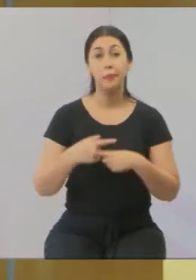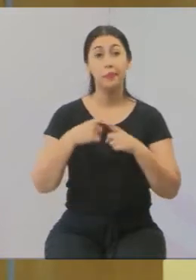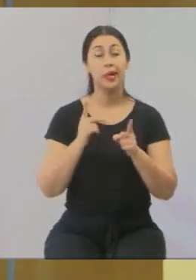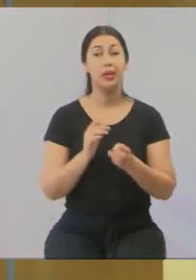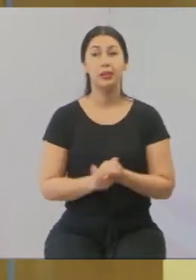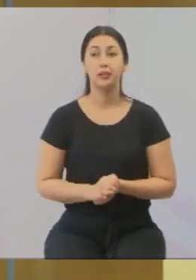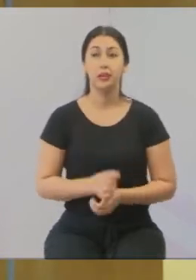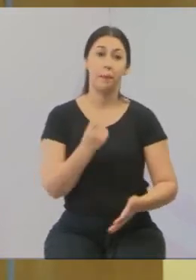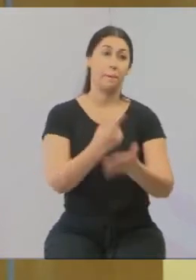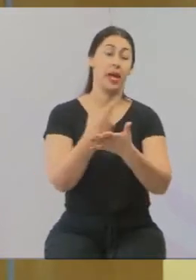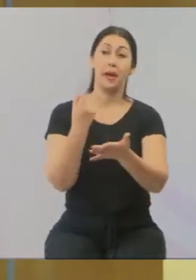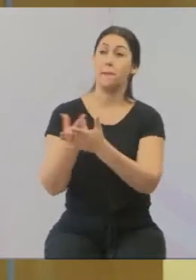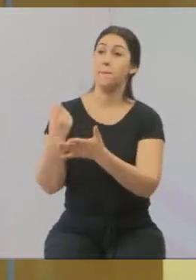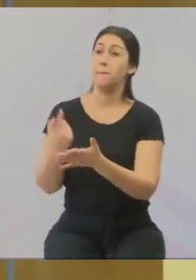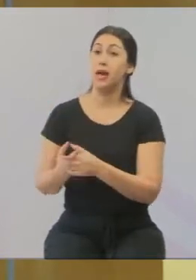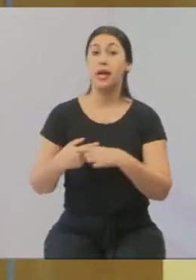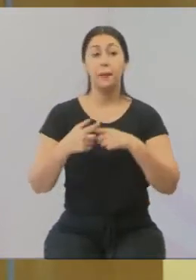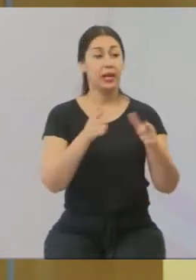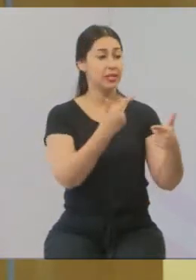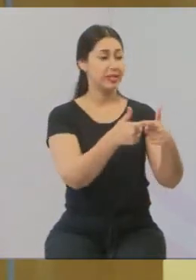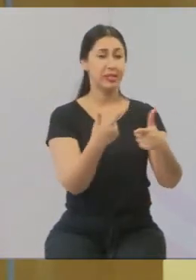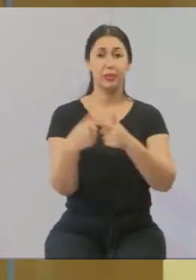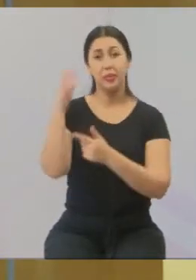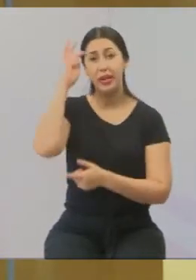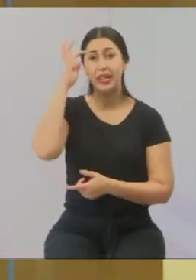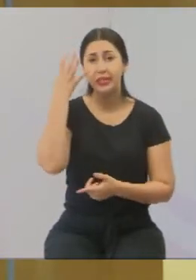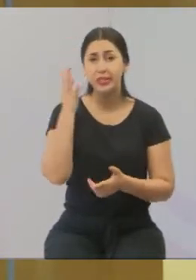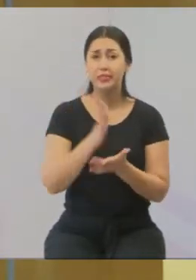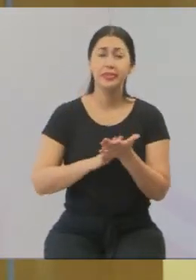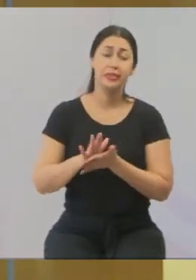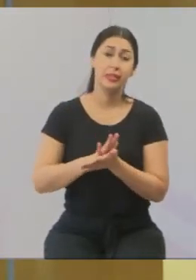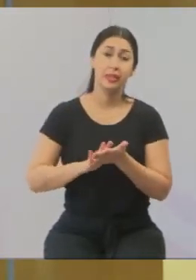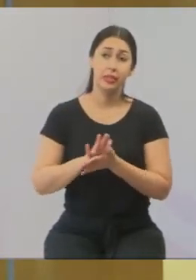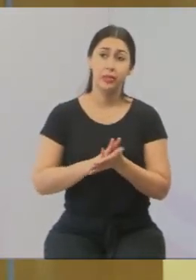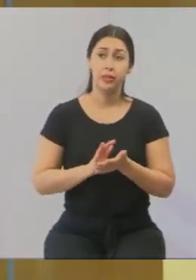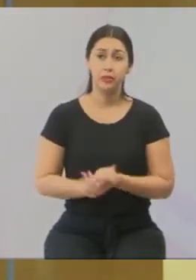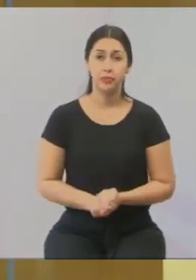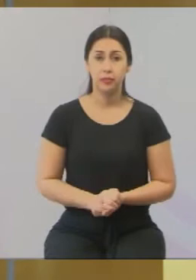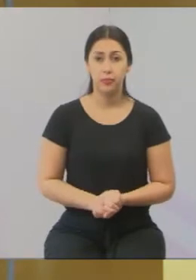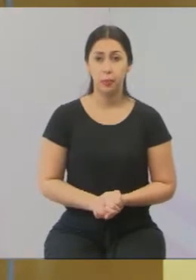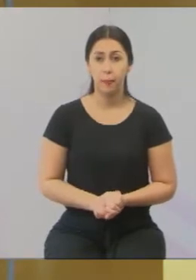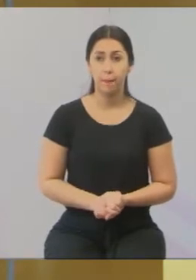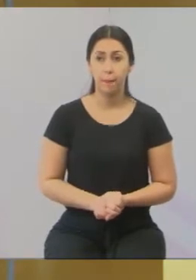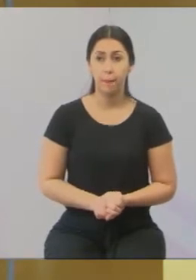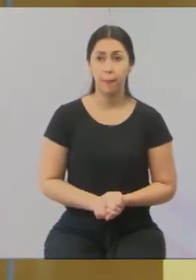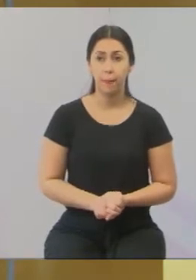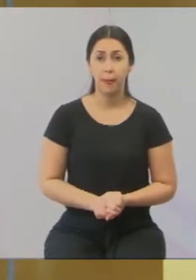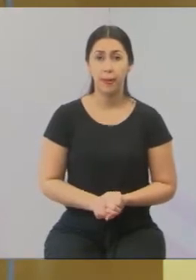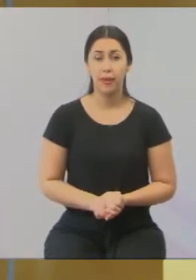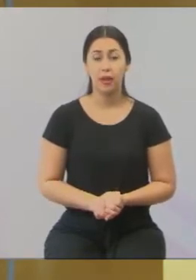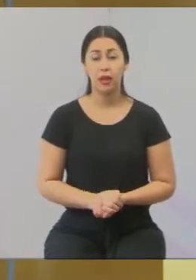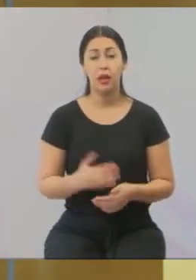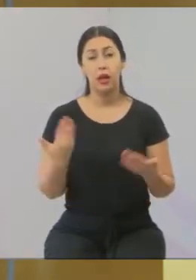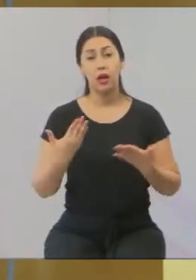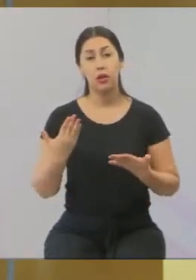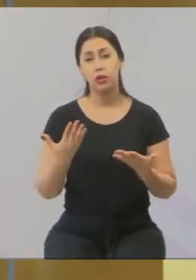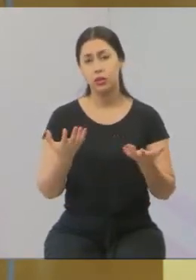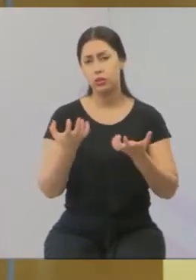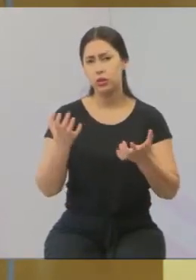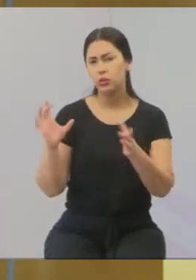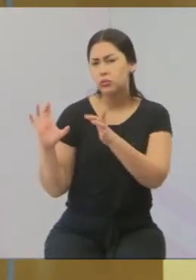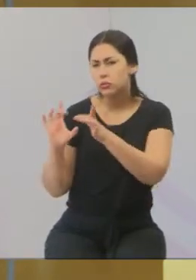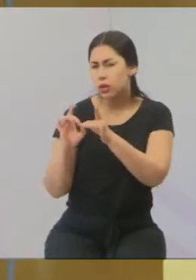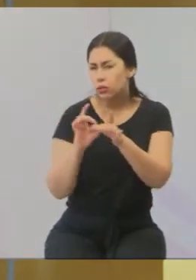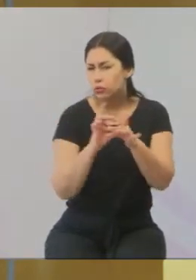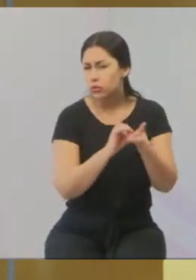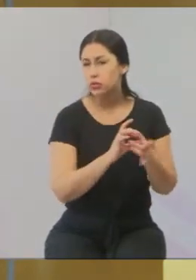você aplicar se você não resolve os problemas da população. E aí, eu quero fazer agora um link